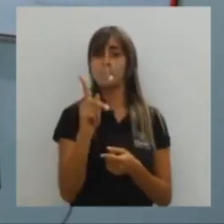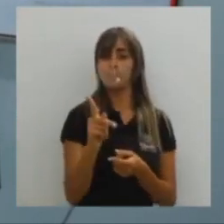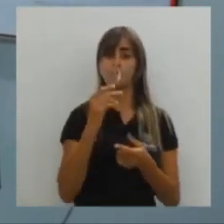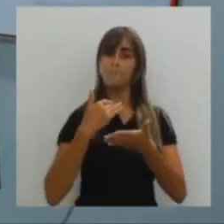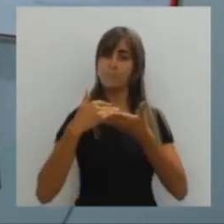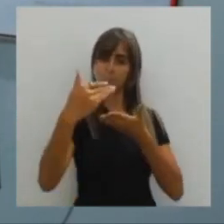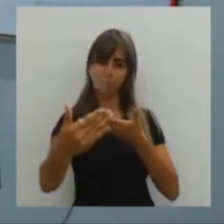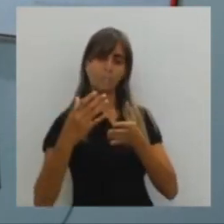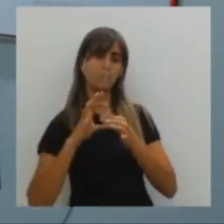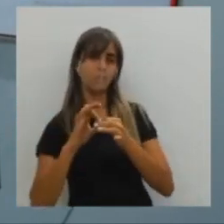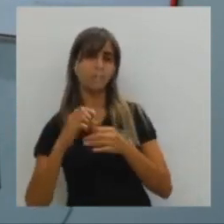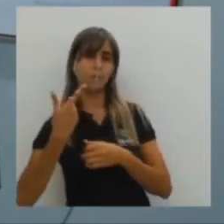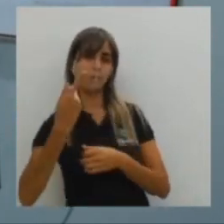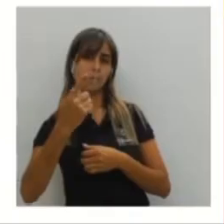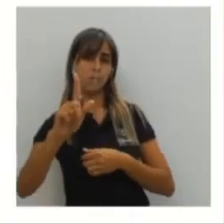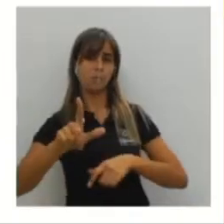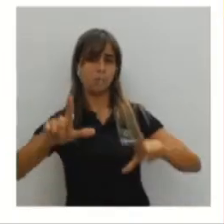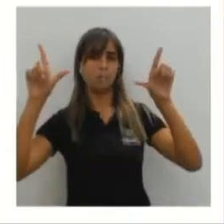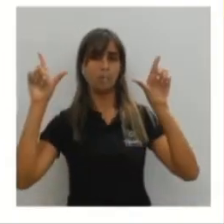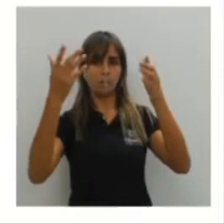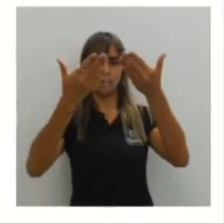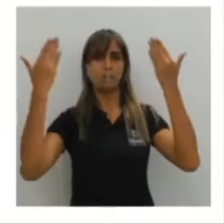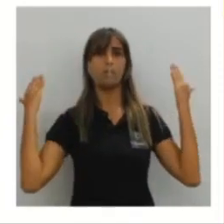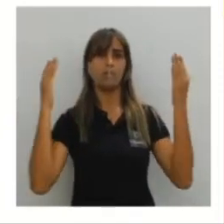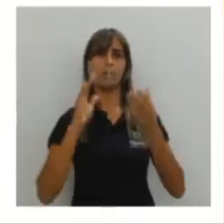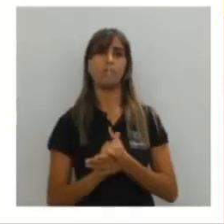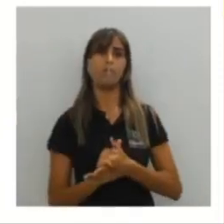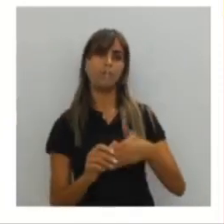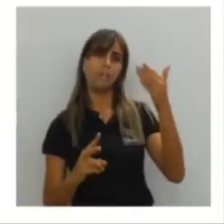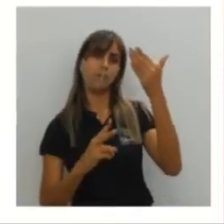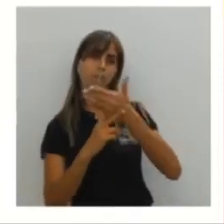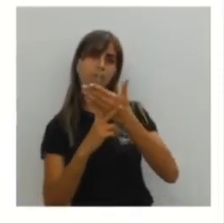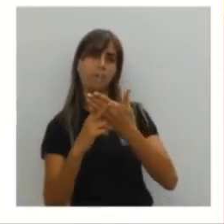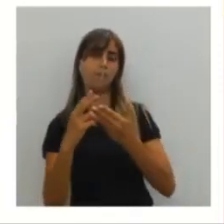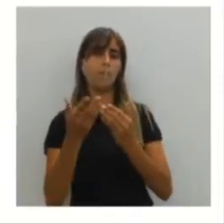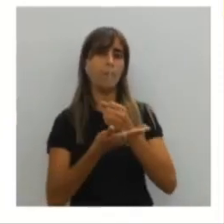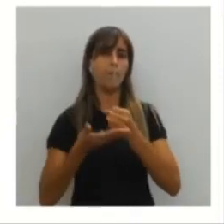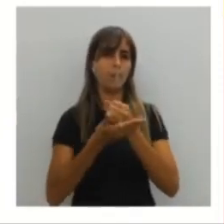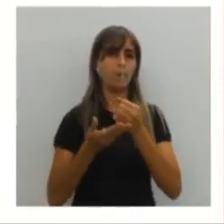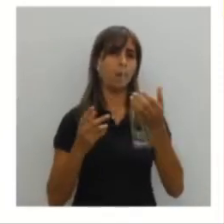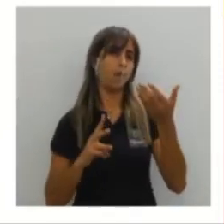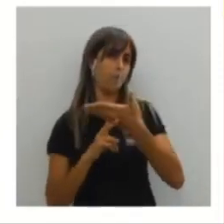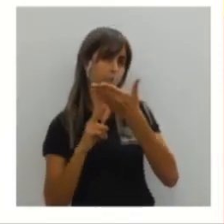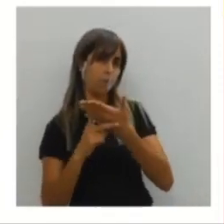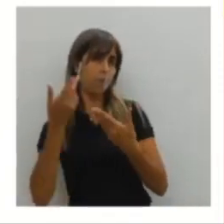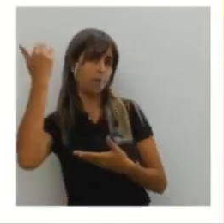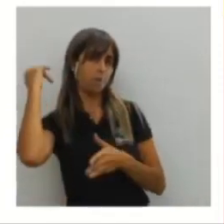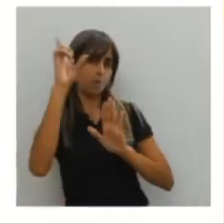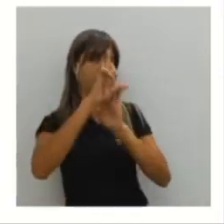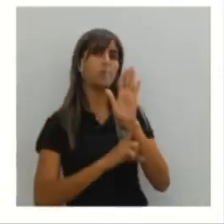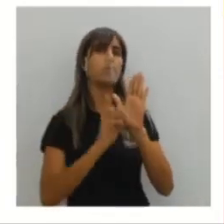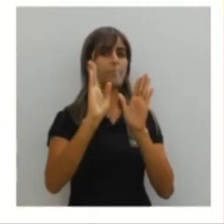dando continuidade, na tua tela, vamos lá para a tua tela, a gente tem o seguinte, ó, verbo na forma base, verbo no passado. É a lista que a gente já